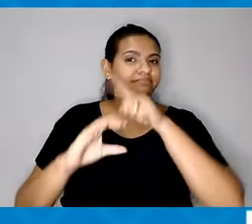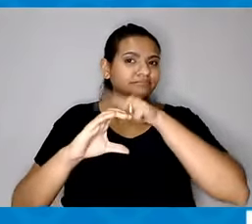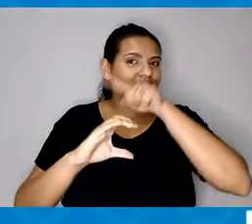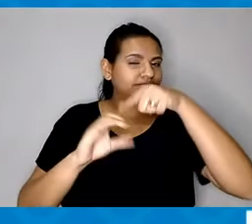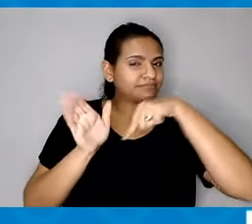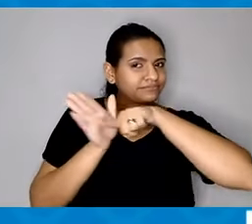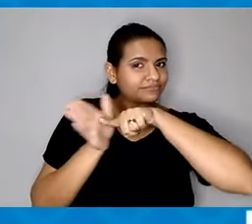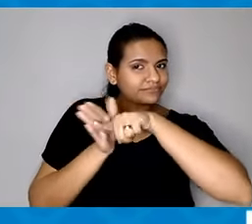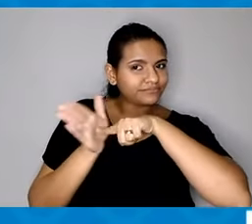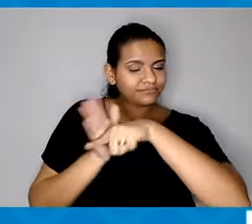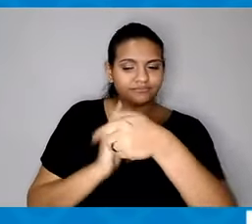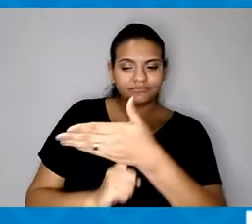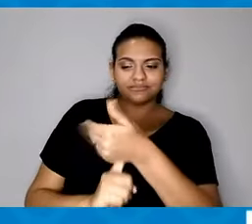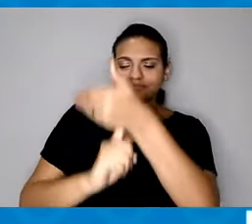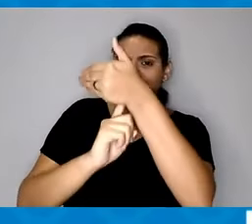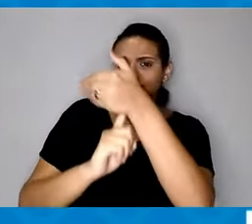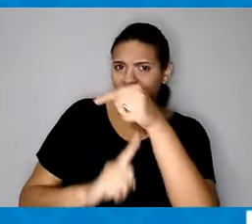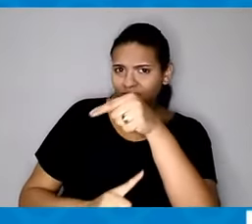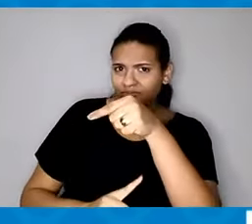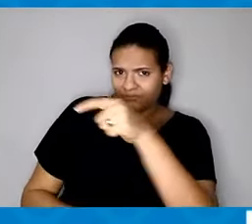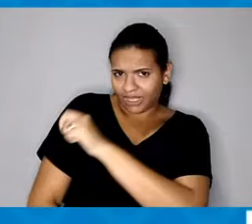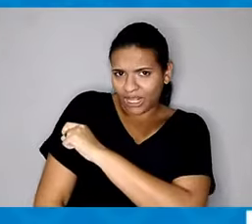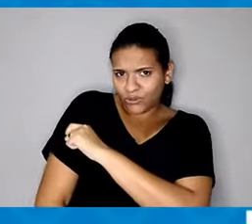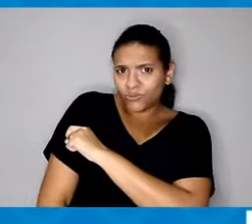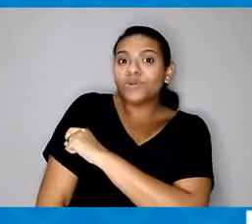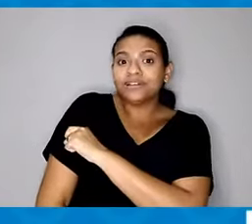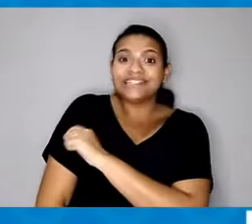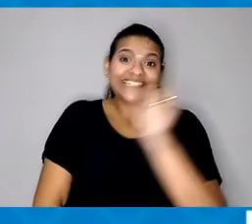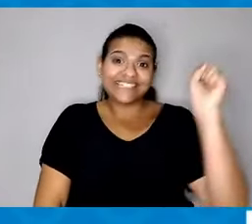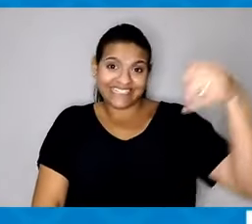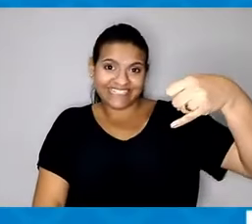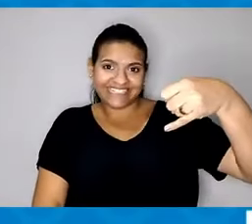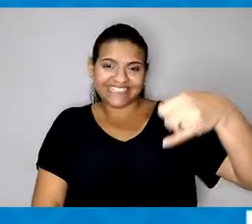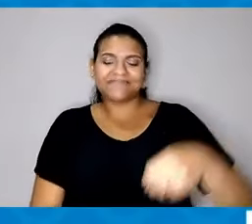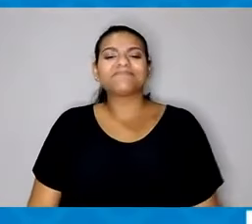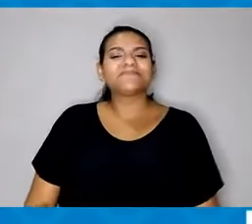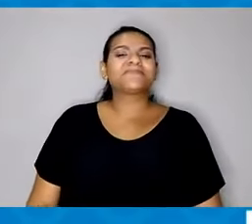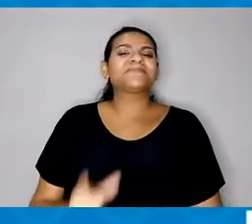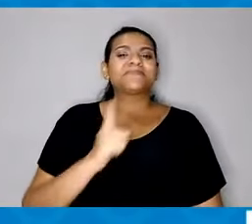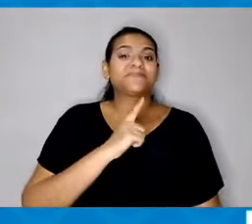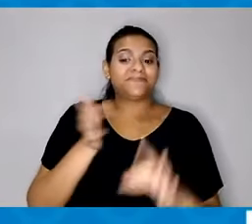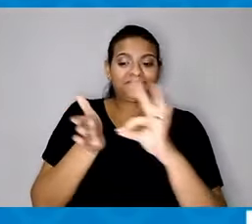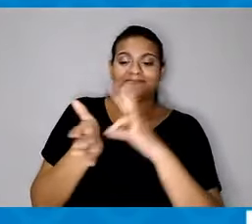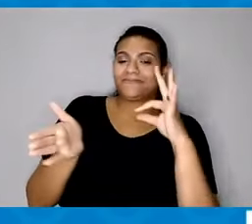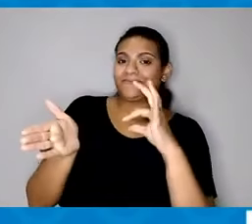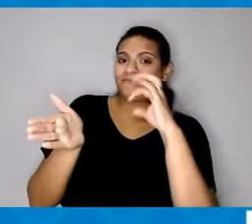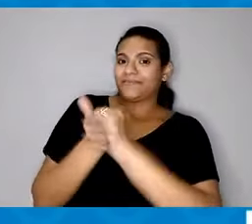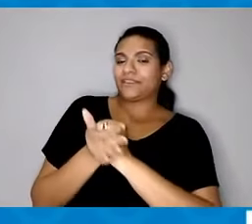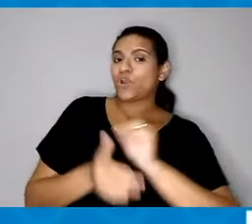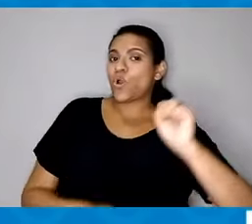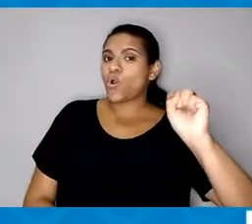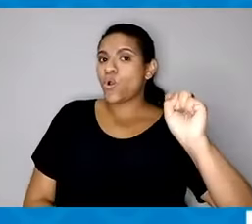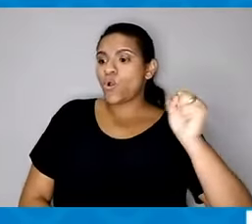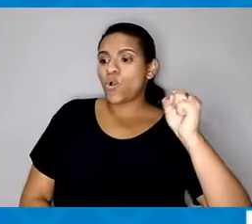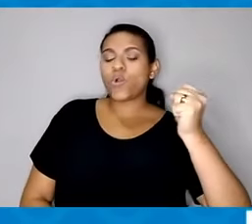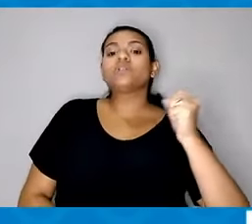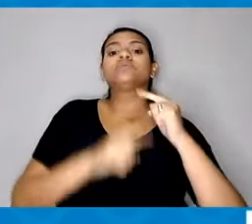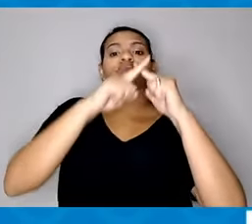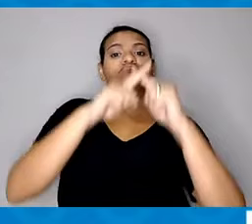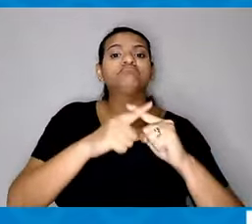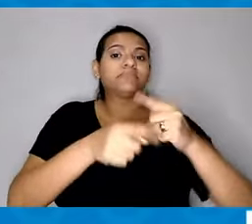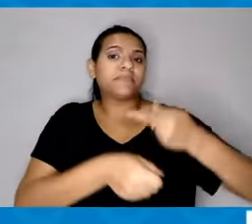os estudantes? A resposta é sim! Estão abertas as inscrições para a 8ª edição do Prêmio Respostas para o